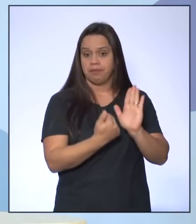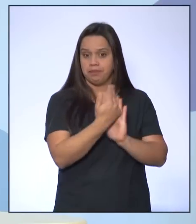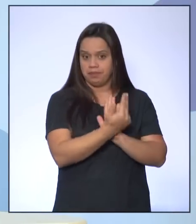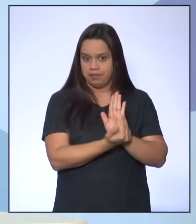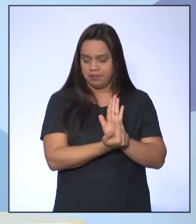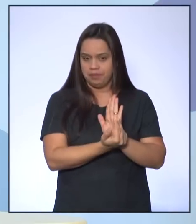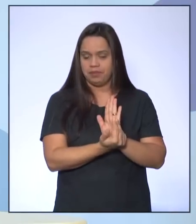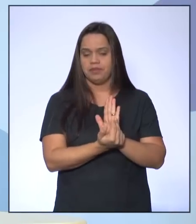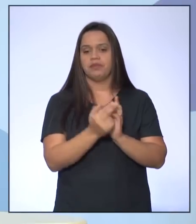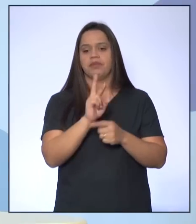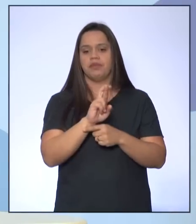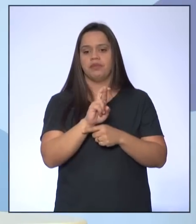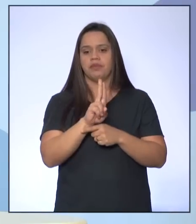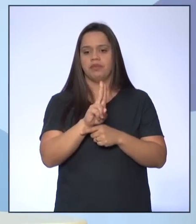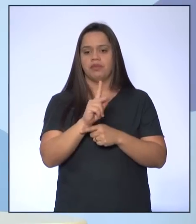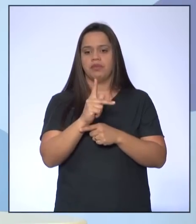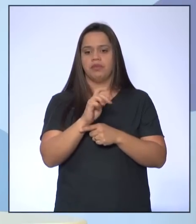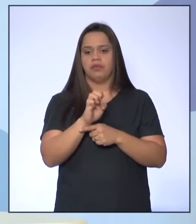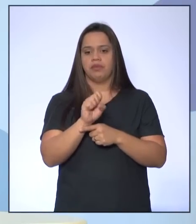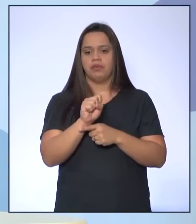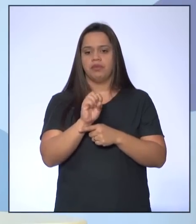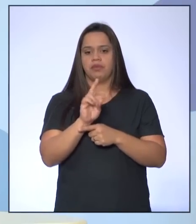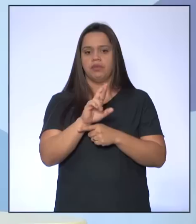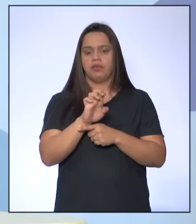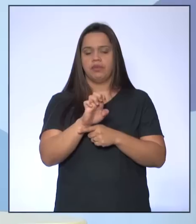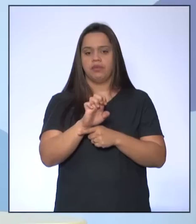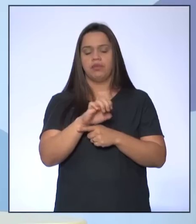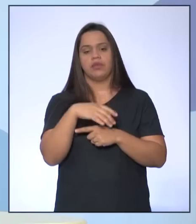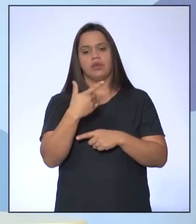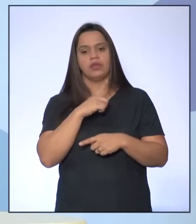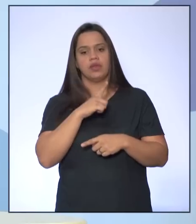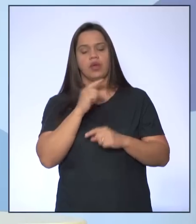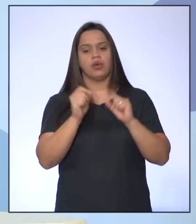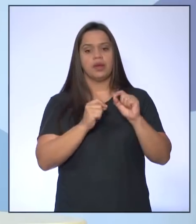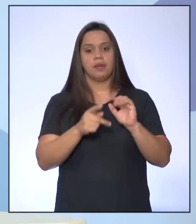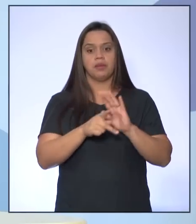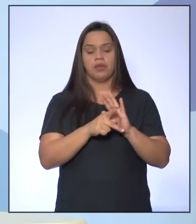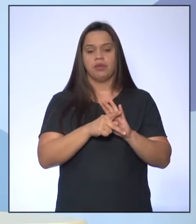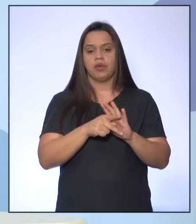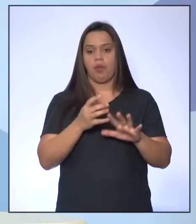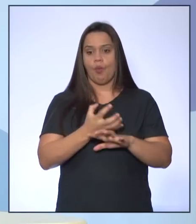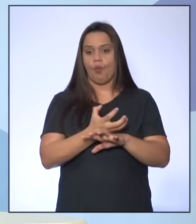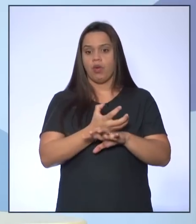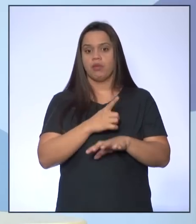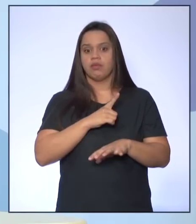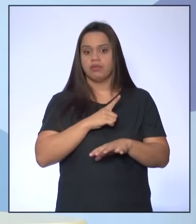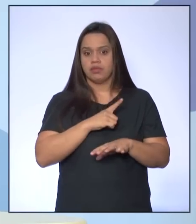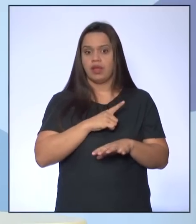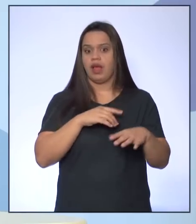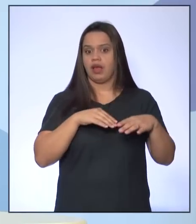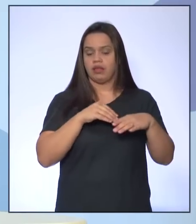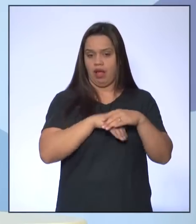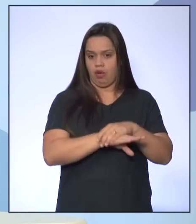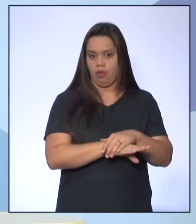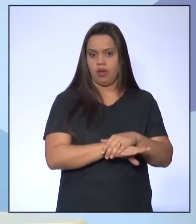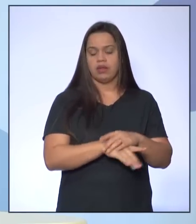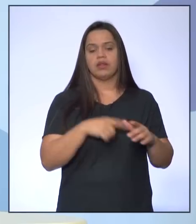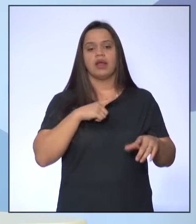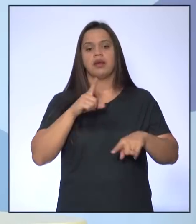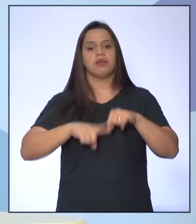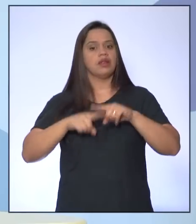rupestres, e nós temos também vestígios da sua passagem. Temos os seus restos mortais, temos instrumentos que eles usavam